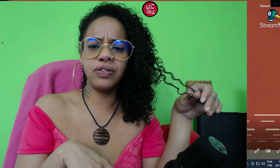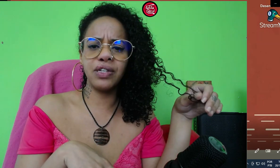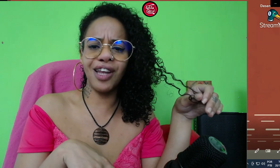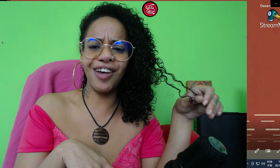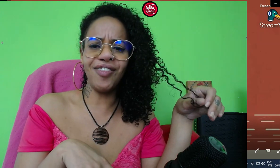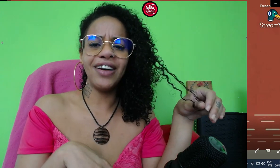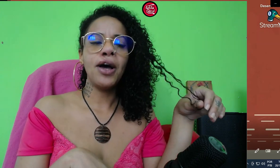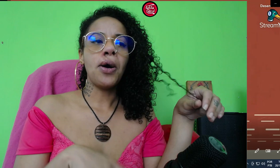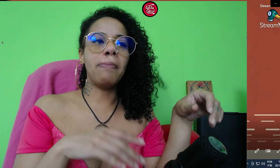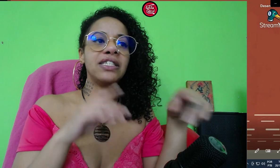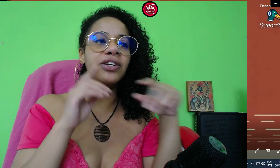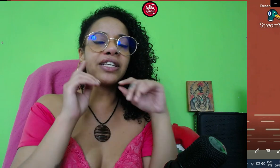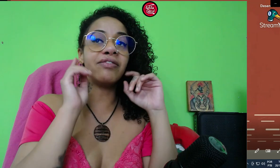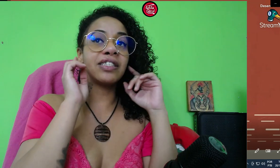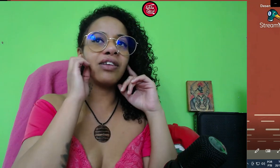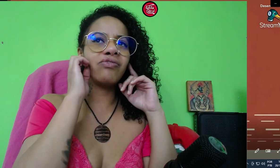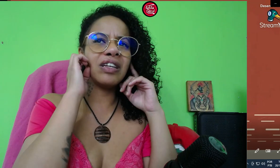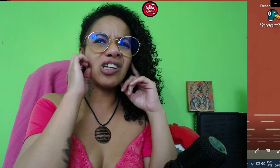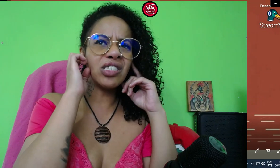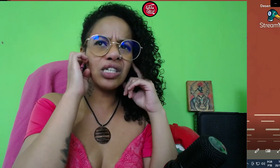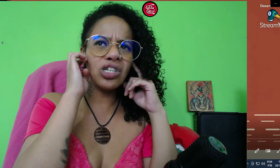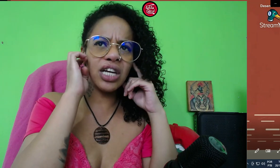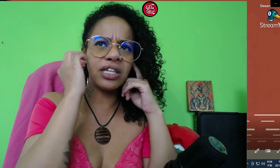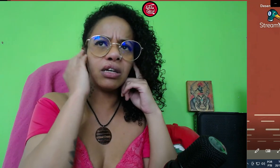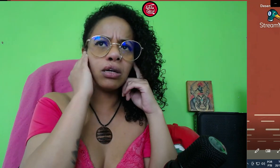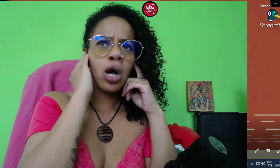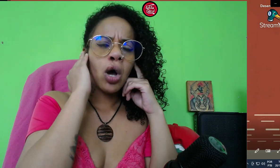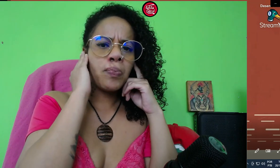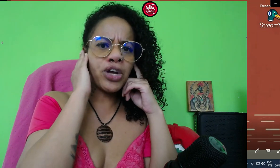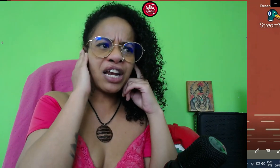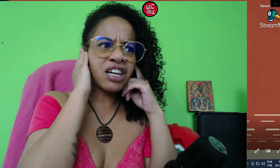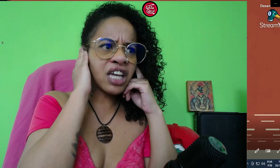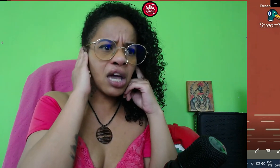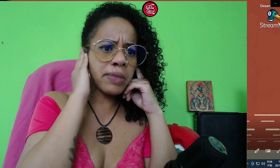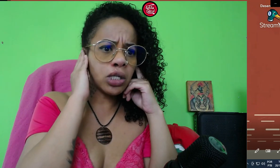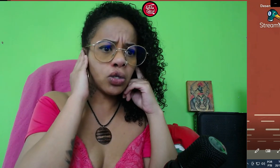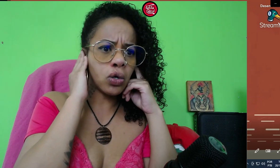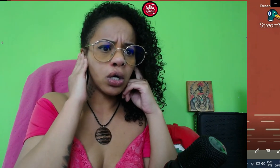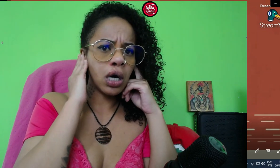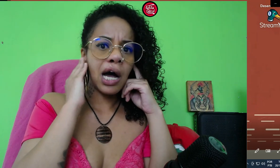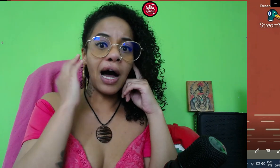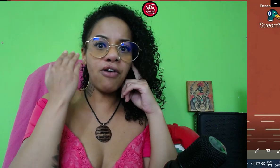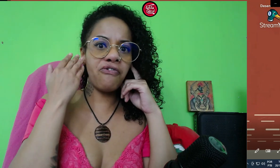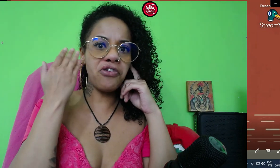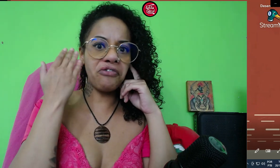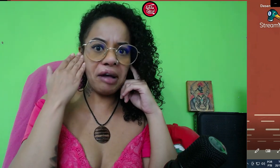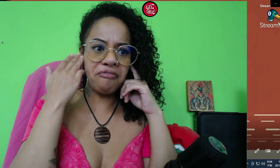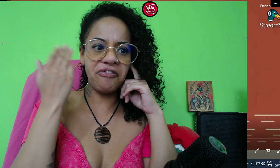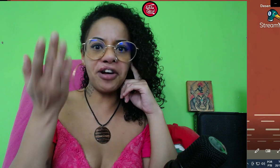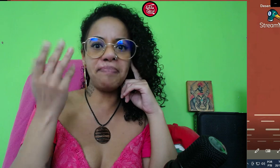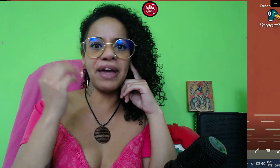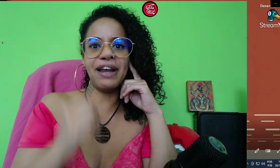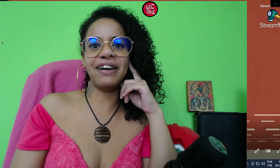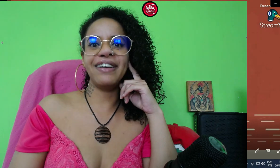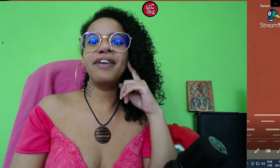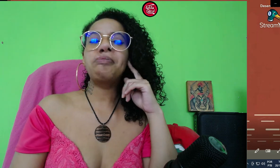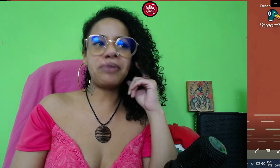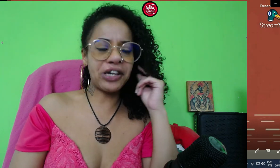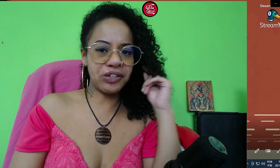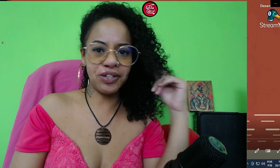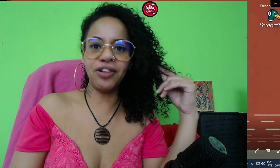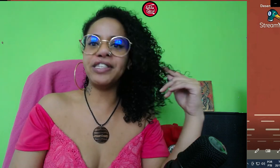certo né não mas eu tava assim eu falei nossa gente Minha orelha tá queimando aí eu fui ver vermelha